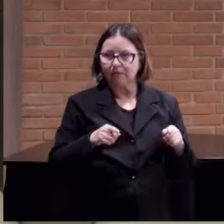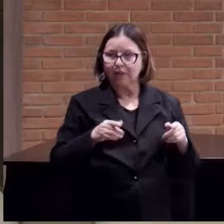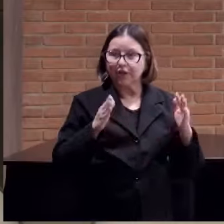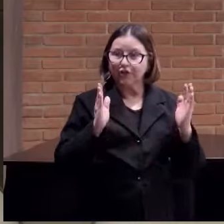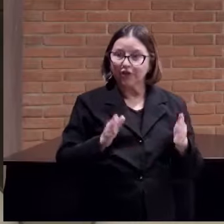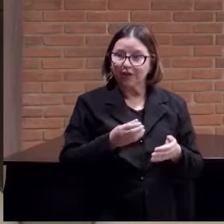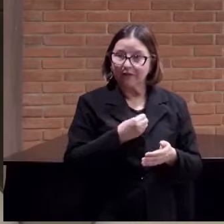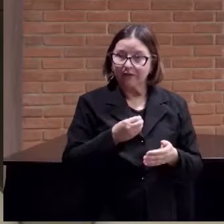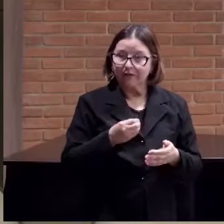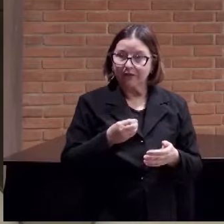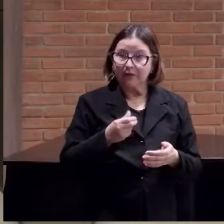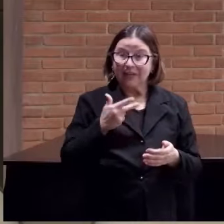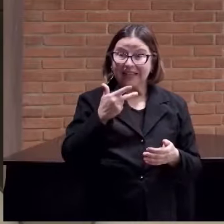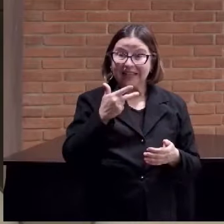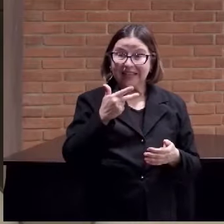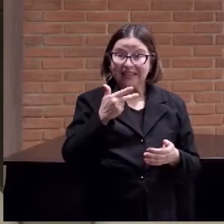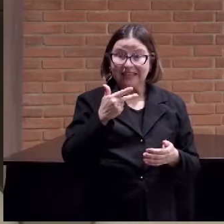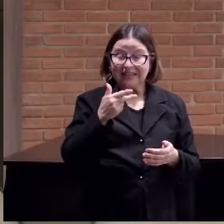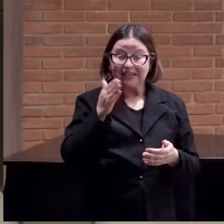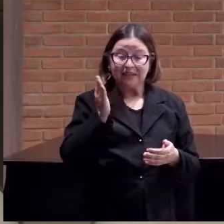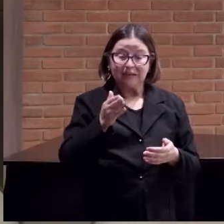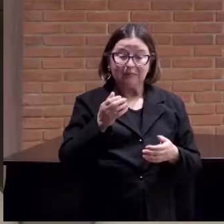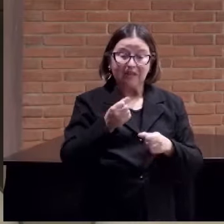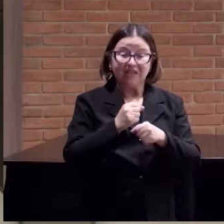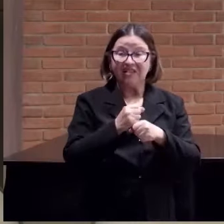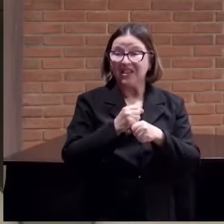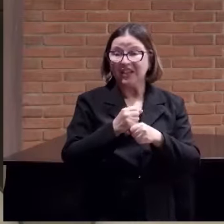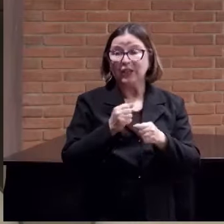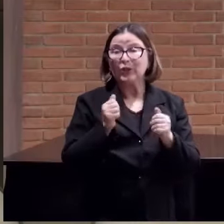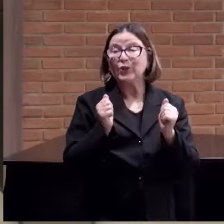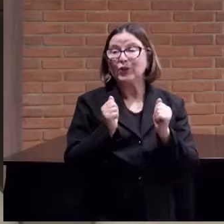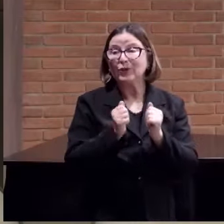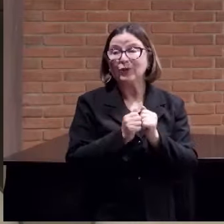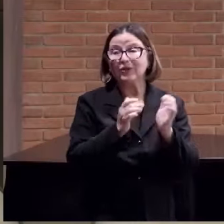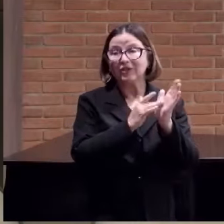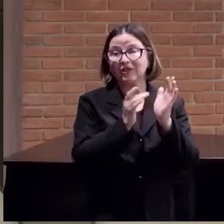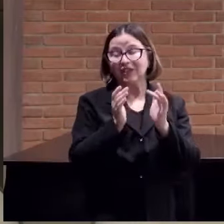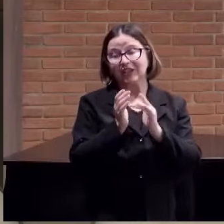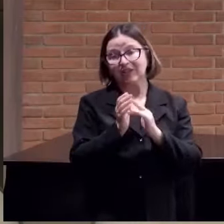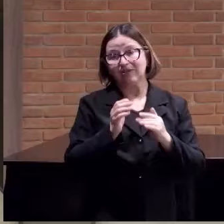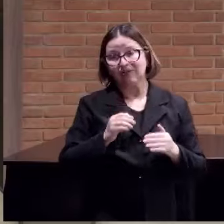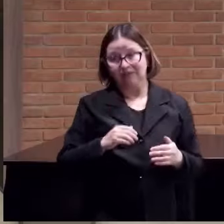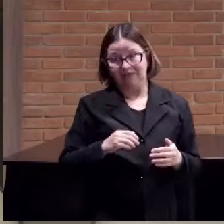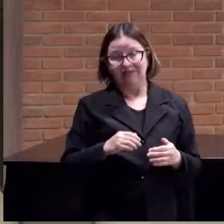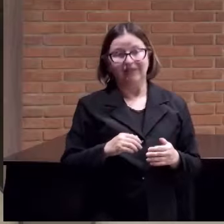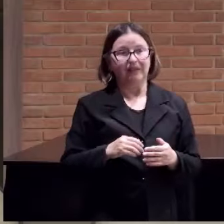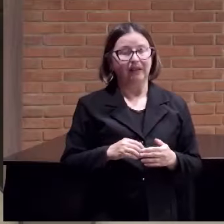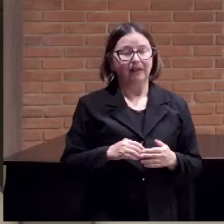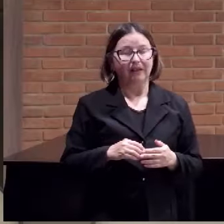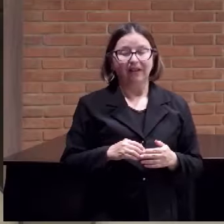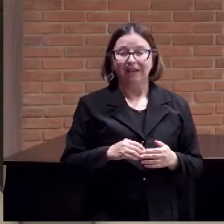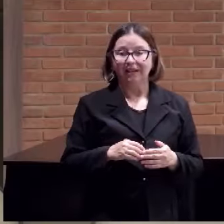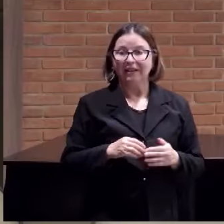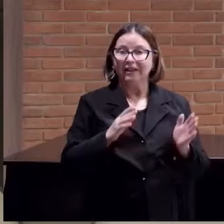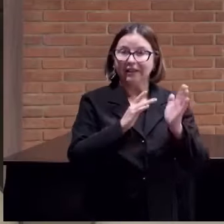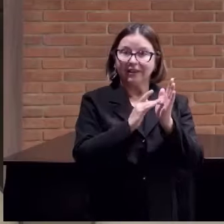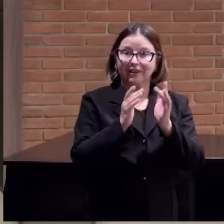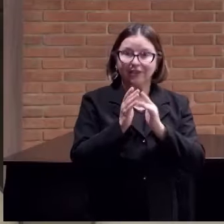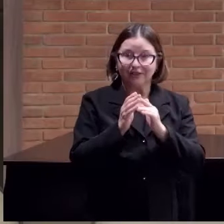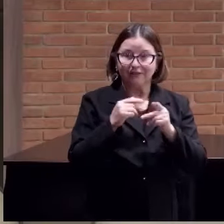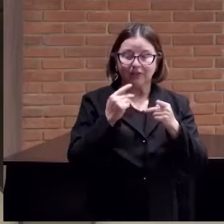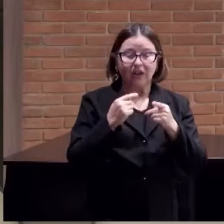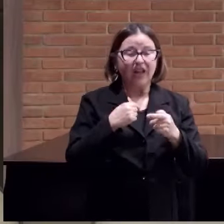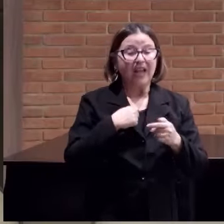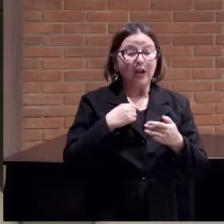e meio com ele, mas eles estavam desconhecendo que Jesus era o caminho. Ele teve que dizer, gente, eu sou o caminho.